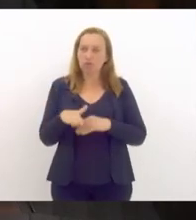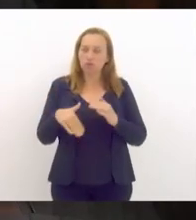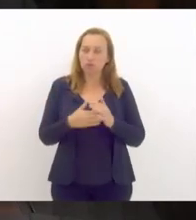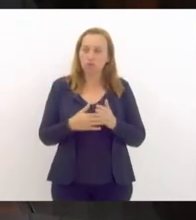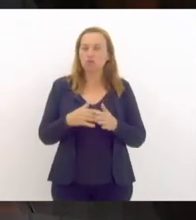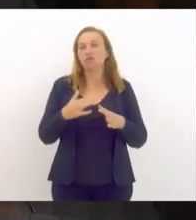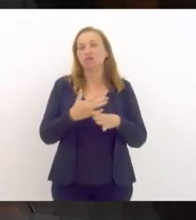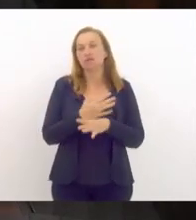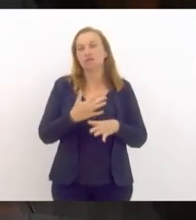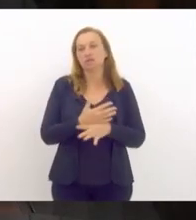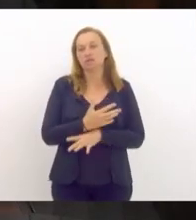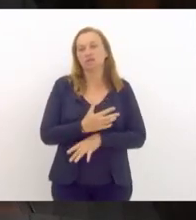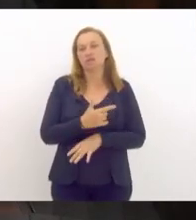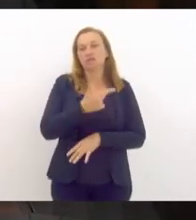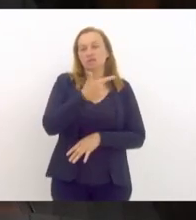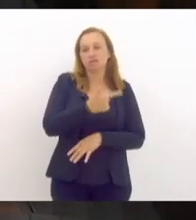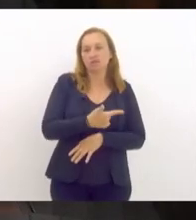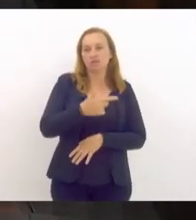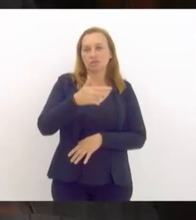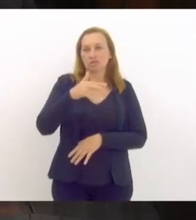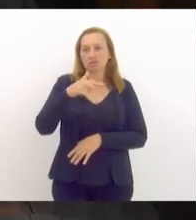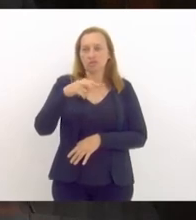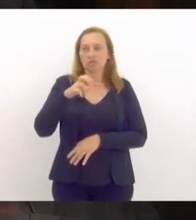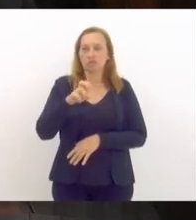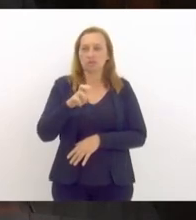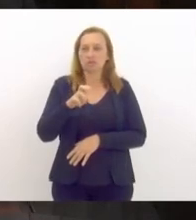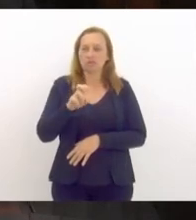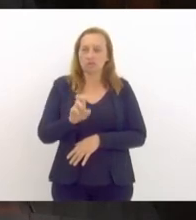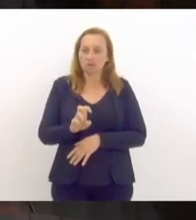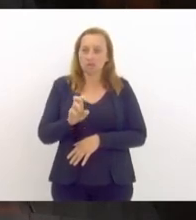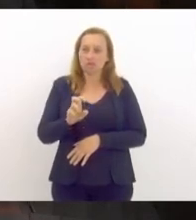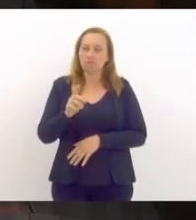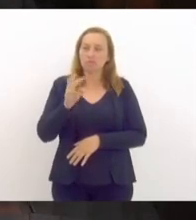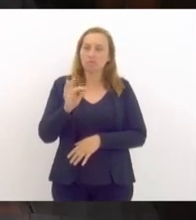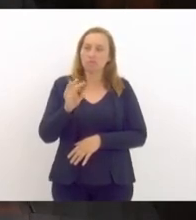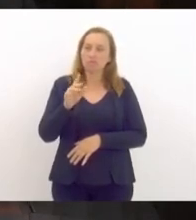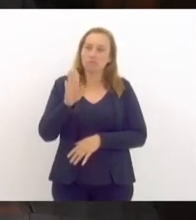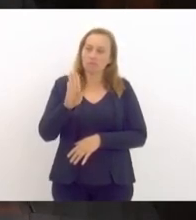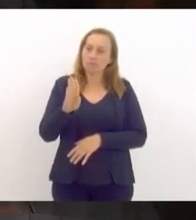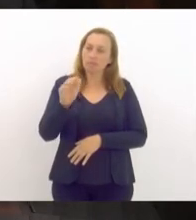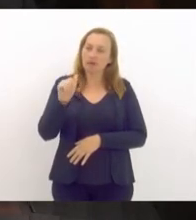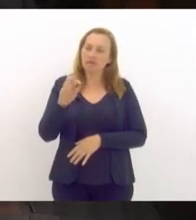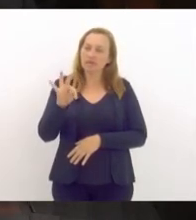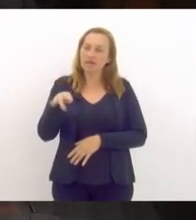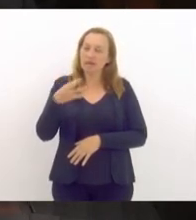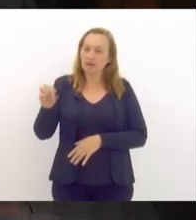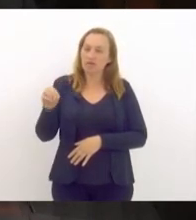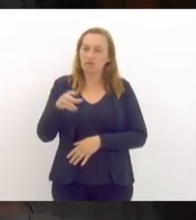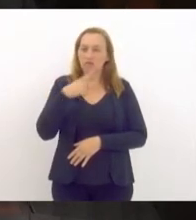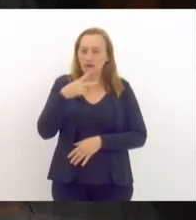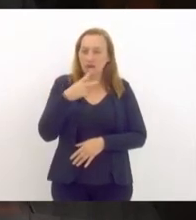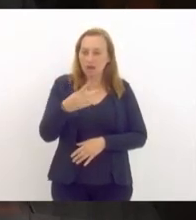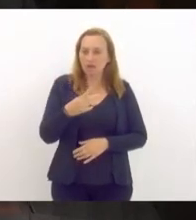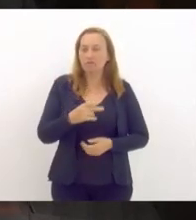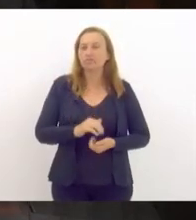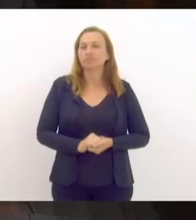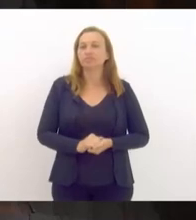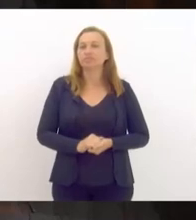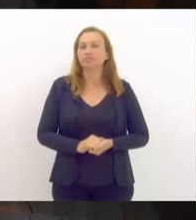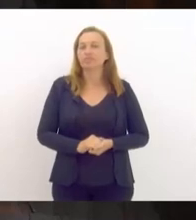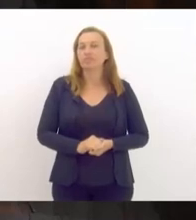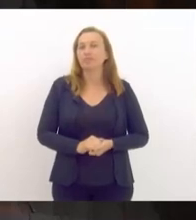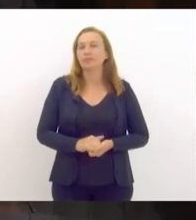o Batalhão vigésimo quinto batalhão que era aqui ressaltar o pronto atendimento que nós adicionamos